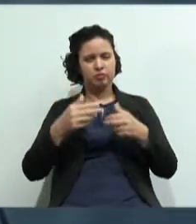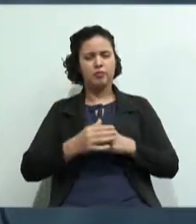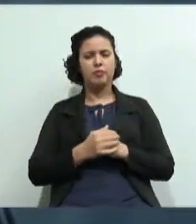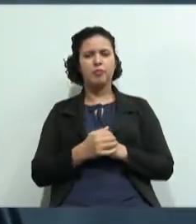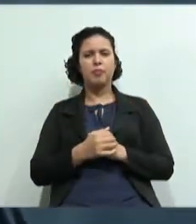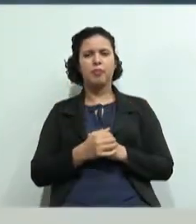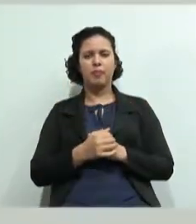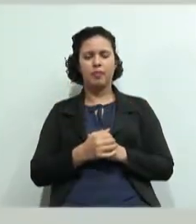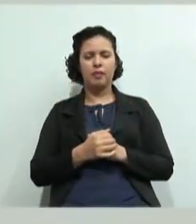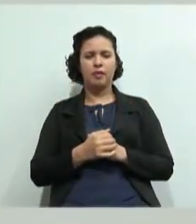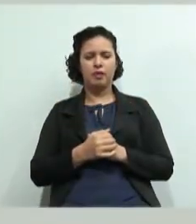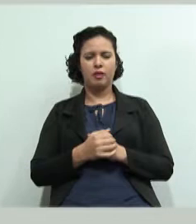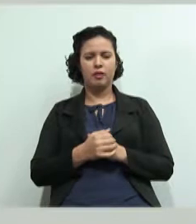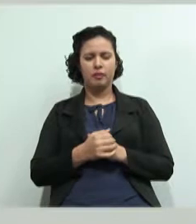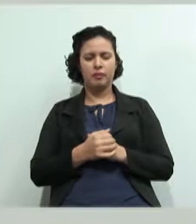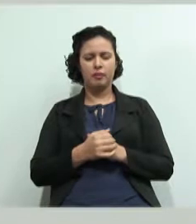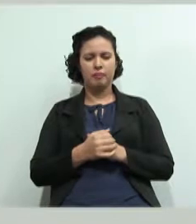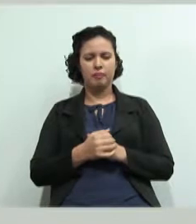o que a gente vai ver em seguida.